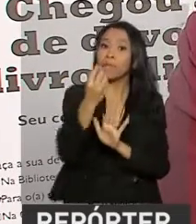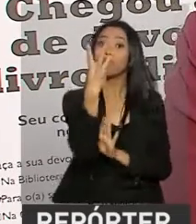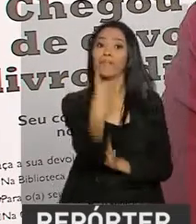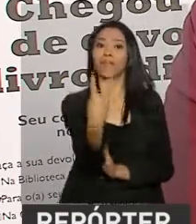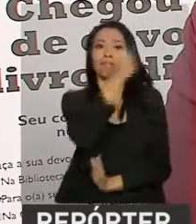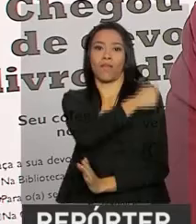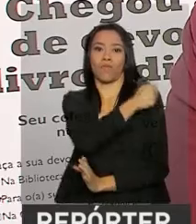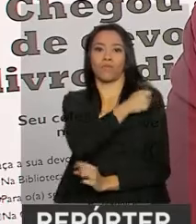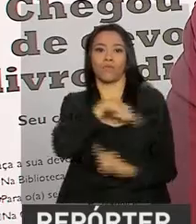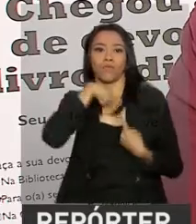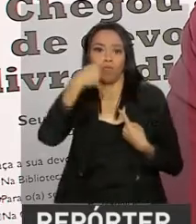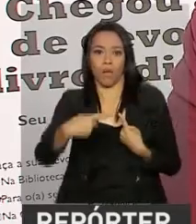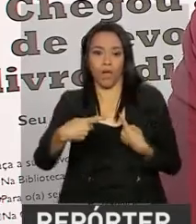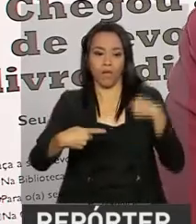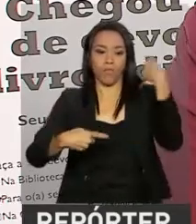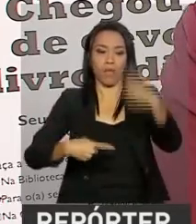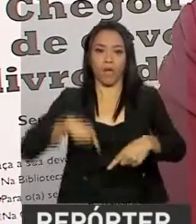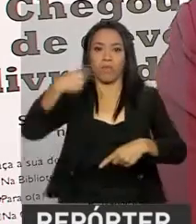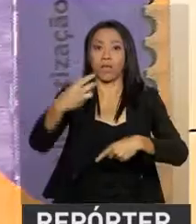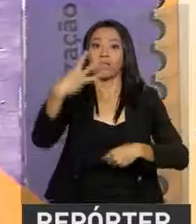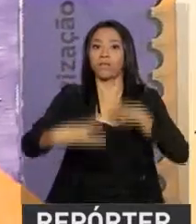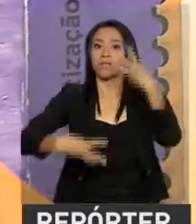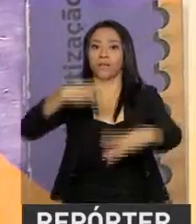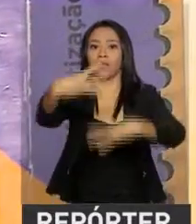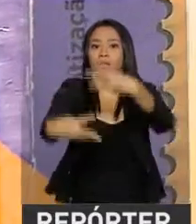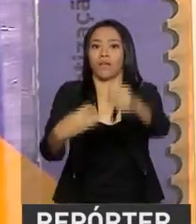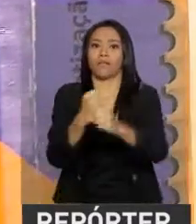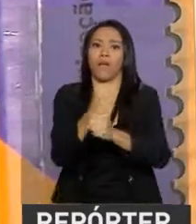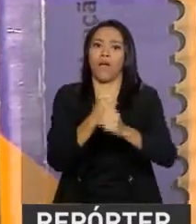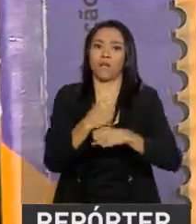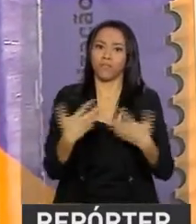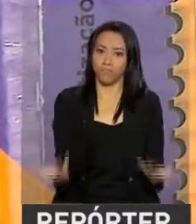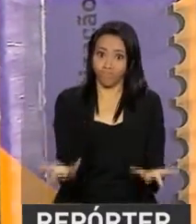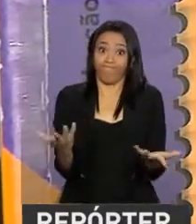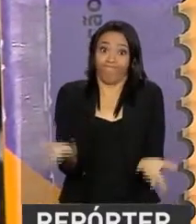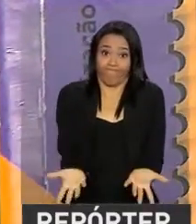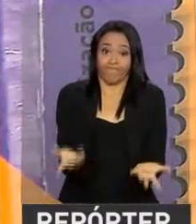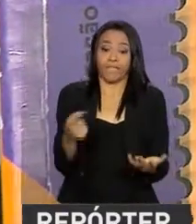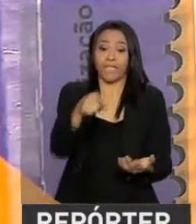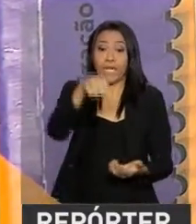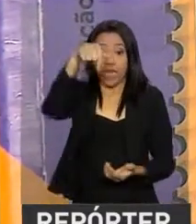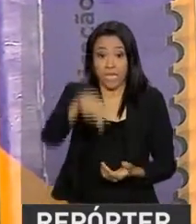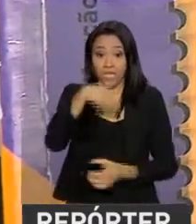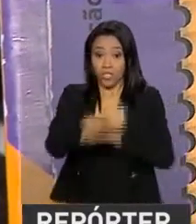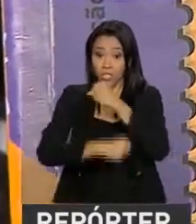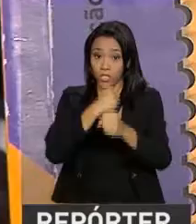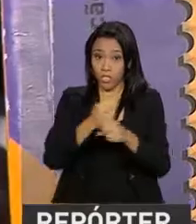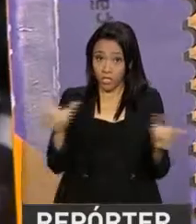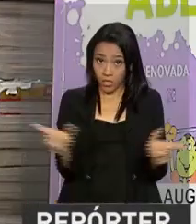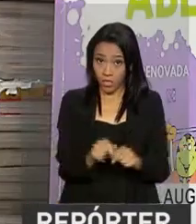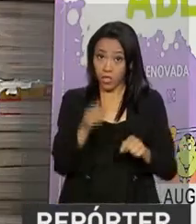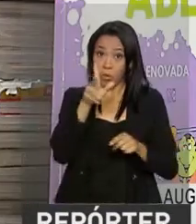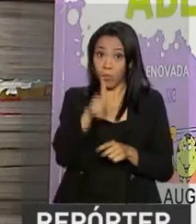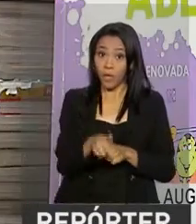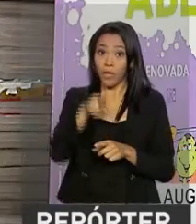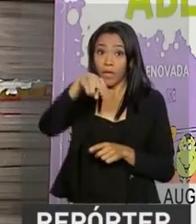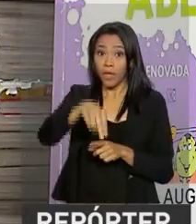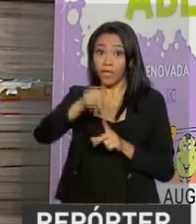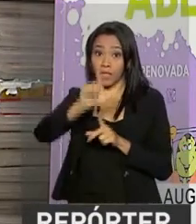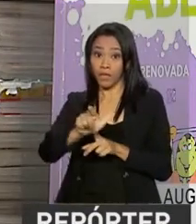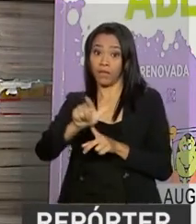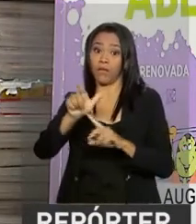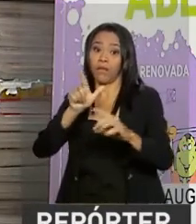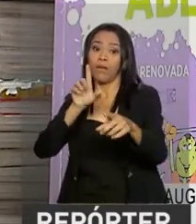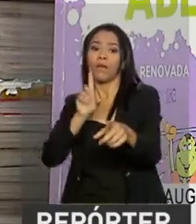estudantes nos próximos três anos só neste ano fundo nacional de desenvolvimento da educação entregou mais